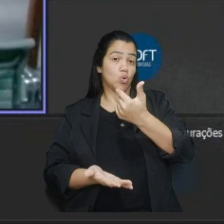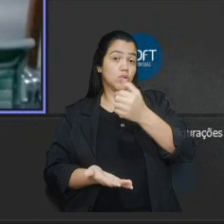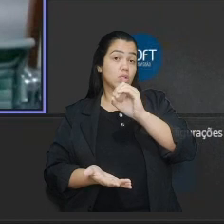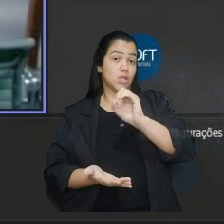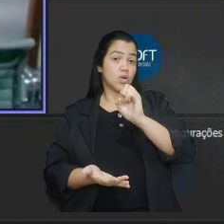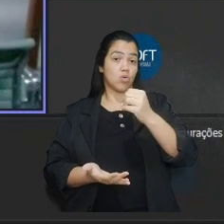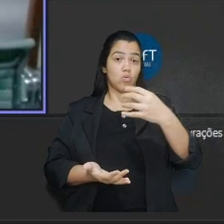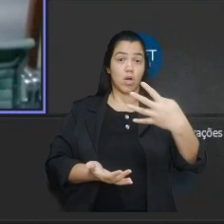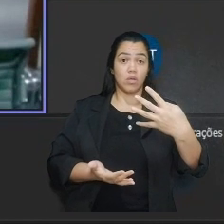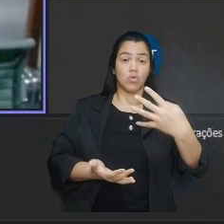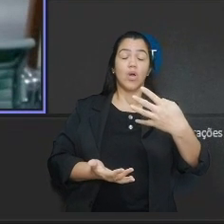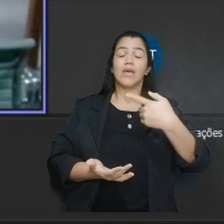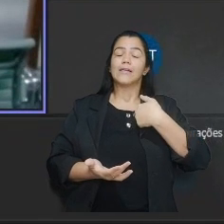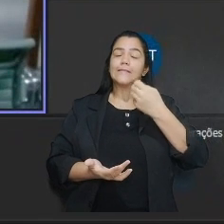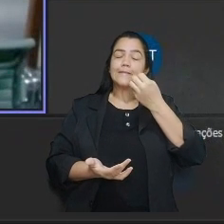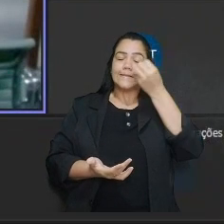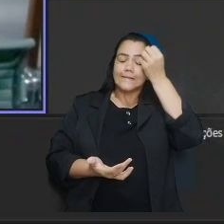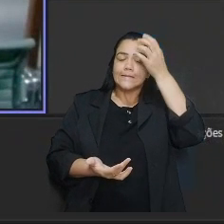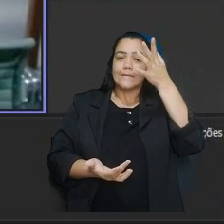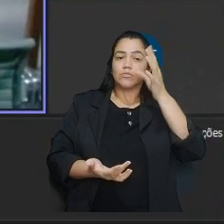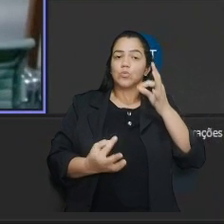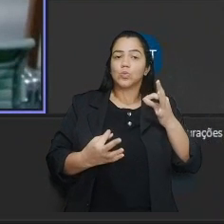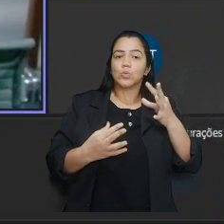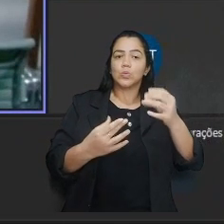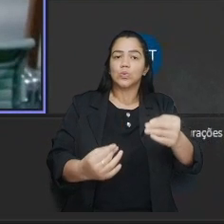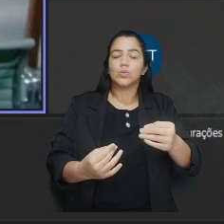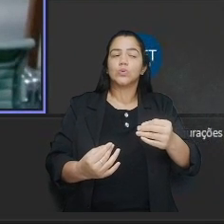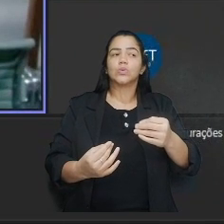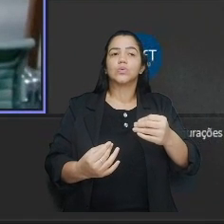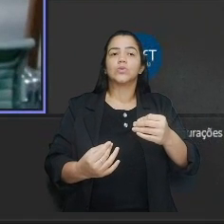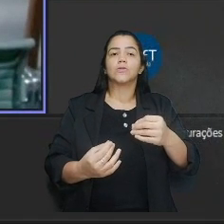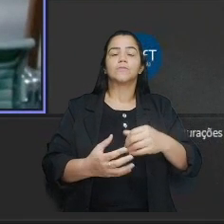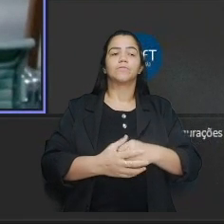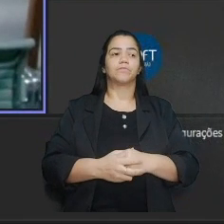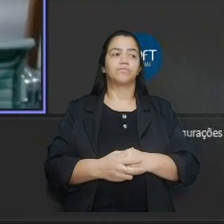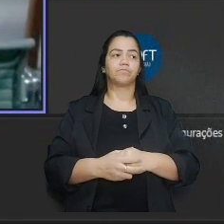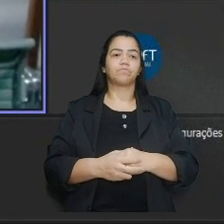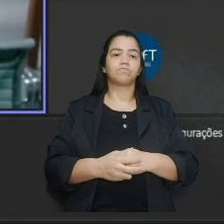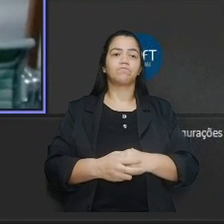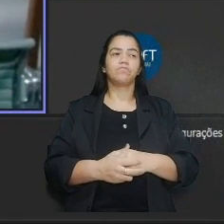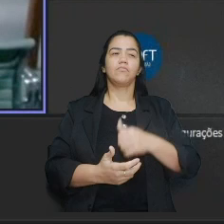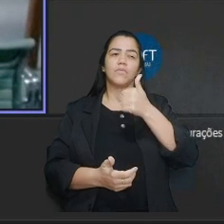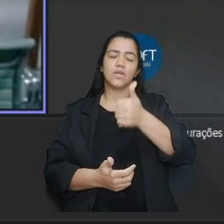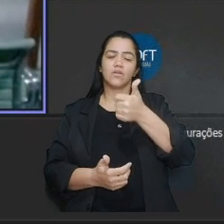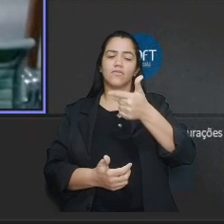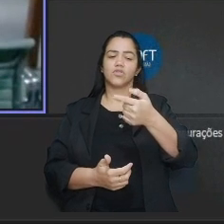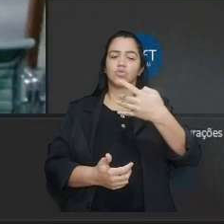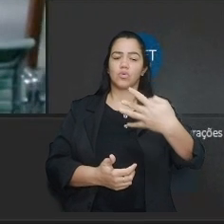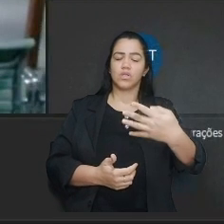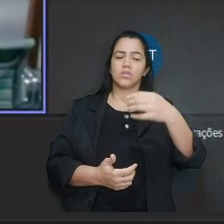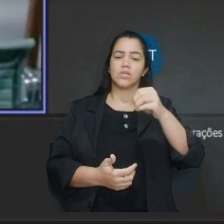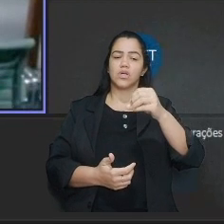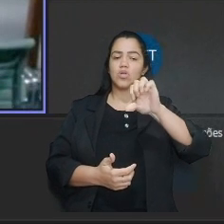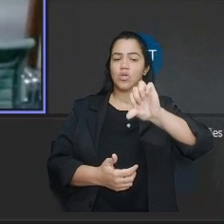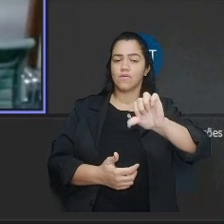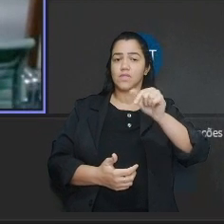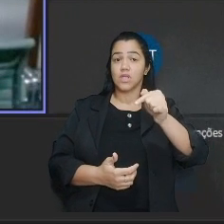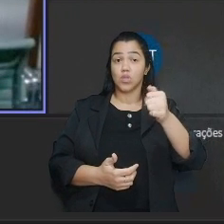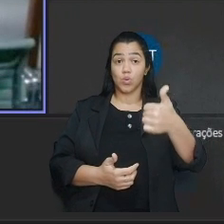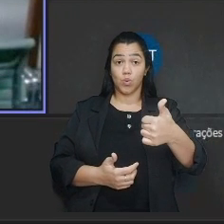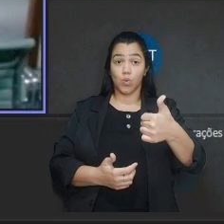12.004, que não decorei tudo, que é muito grande, 12, acórdão